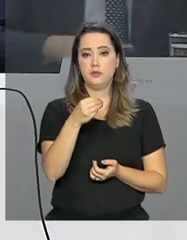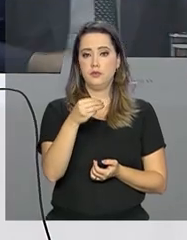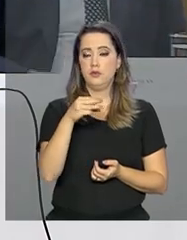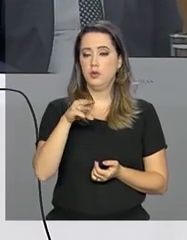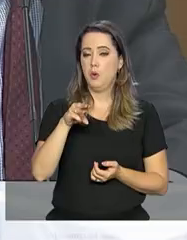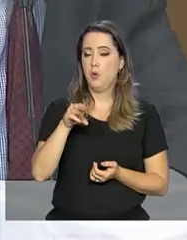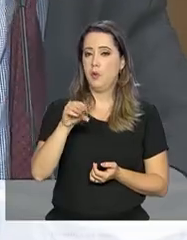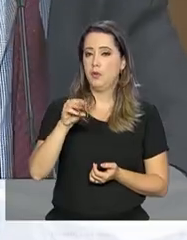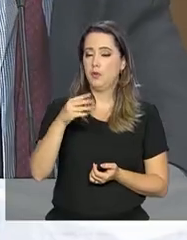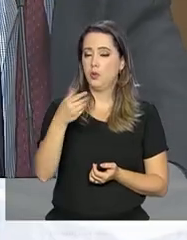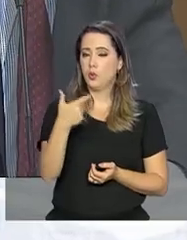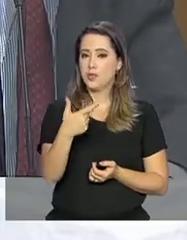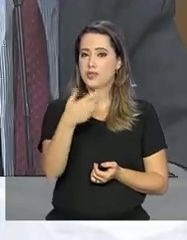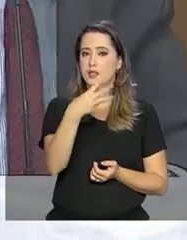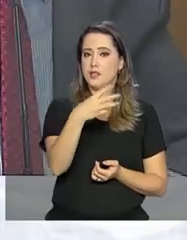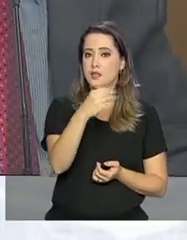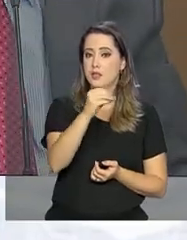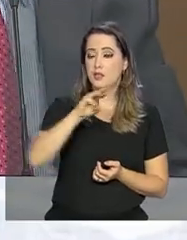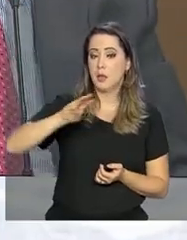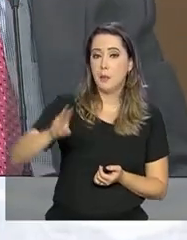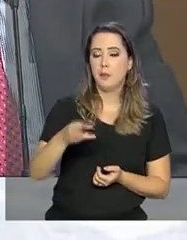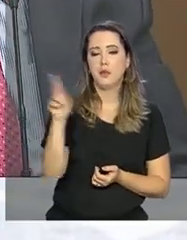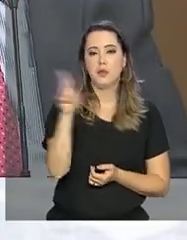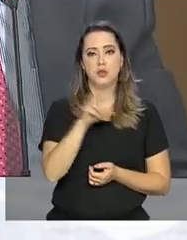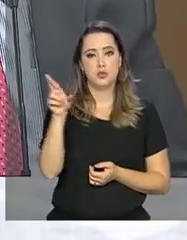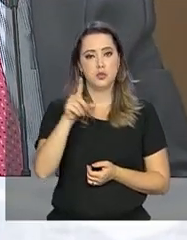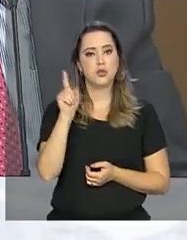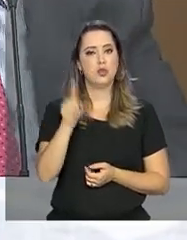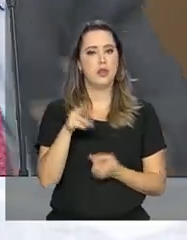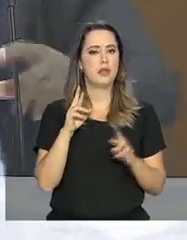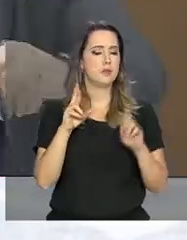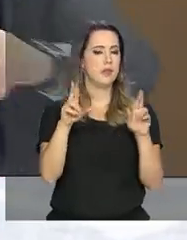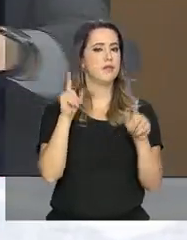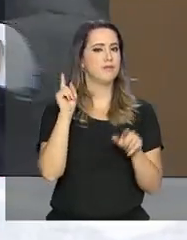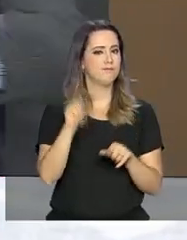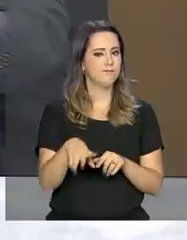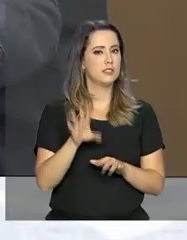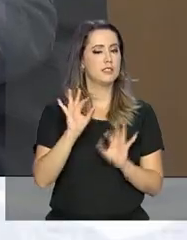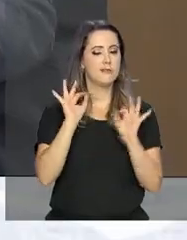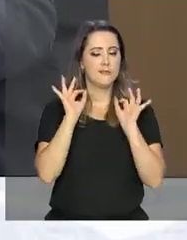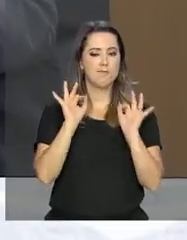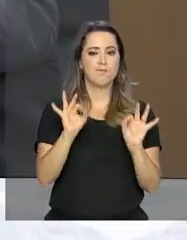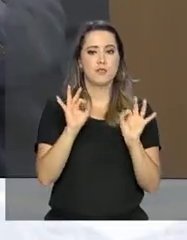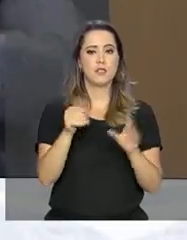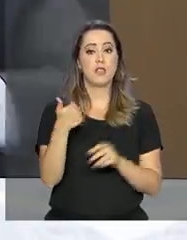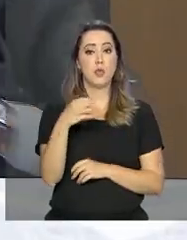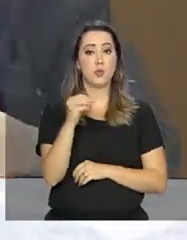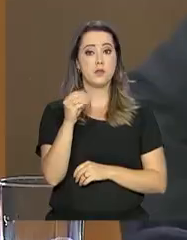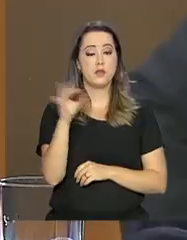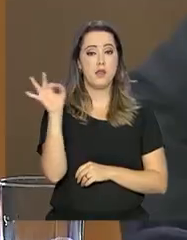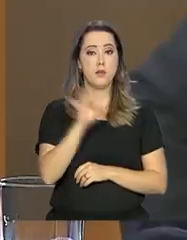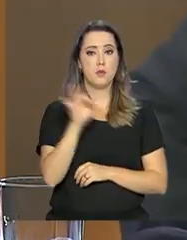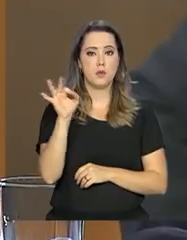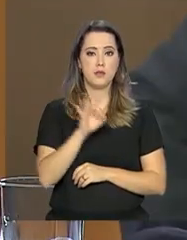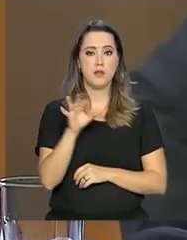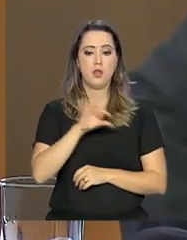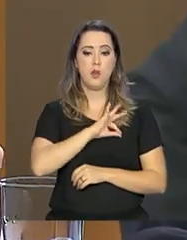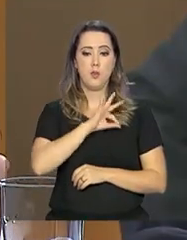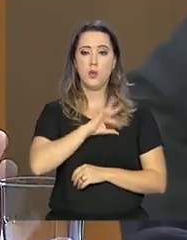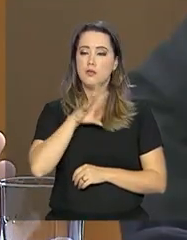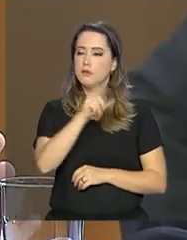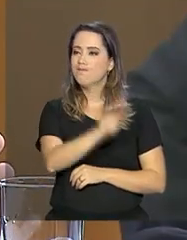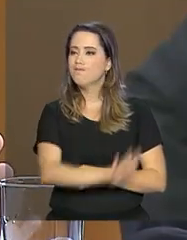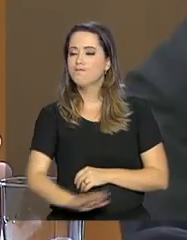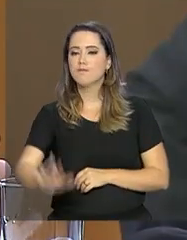expectativa é que o sistema nacional de boletins de ocorrência esteja 100% integrado entre as polícias de